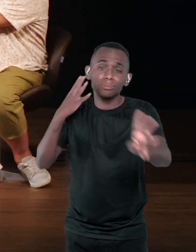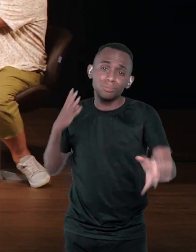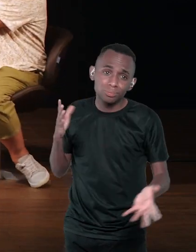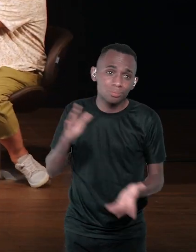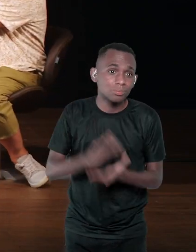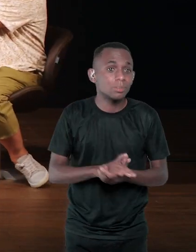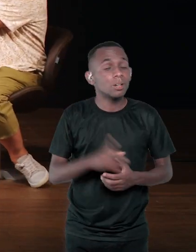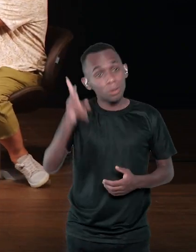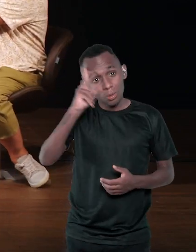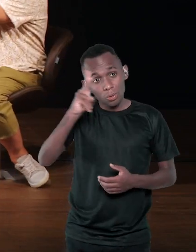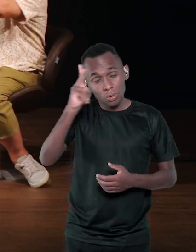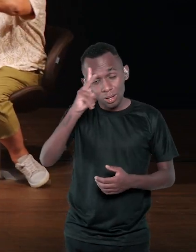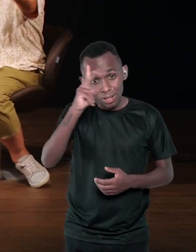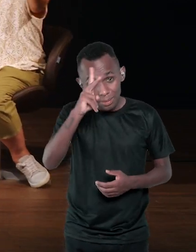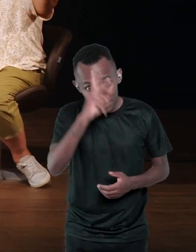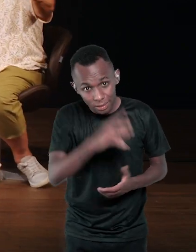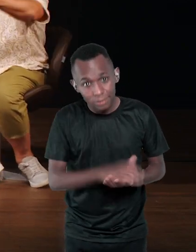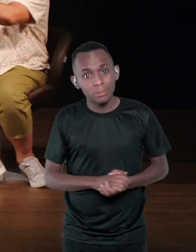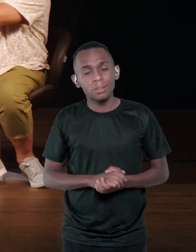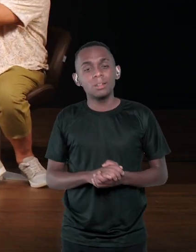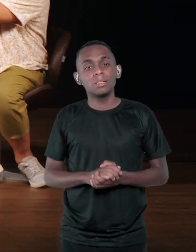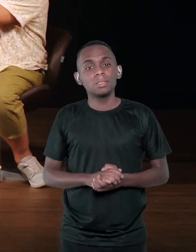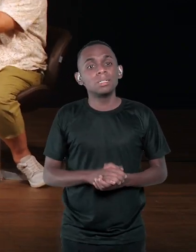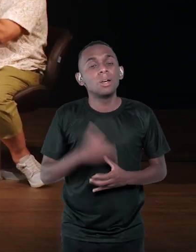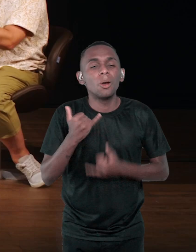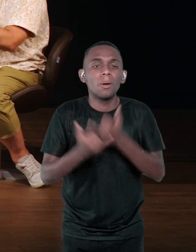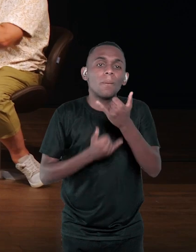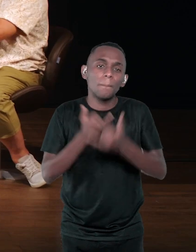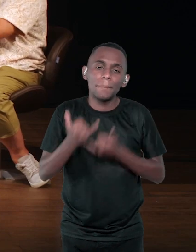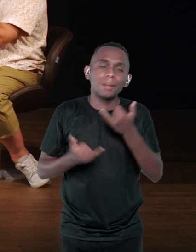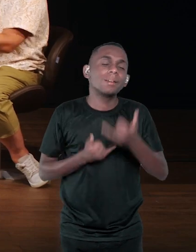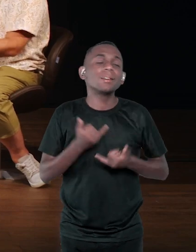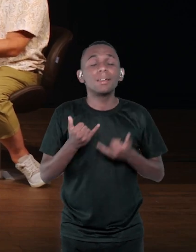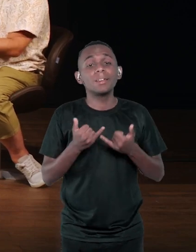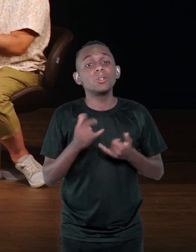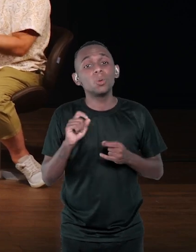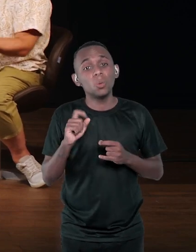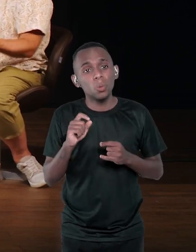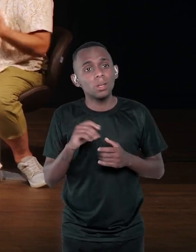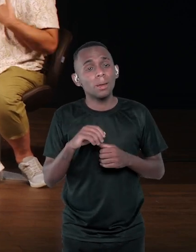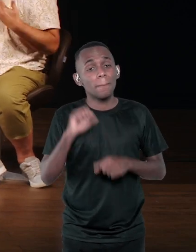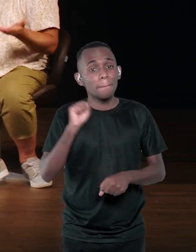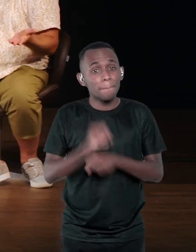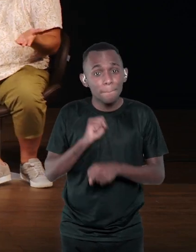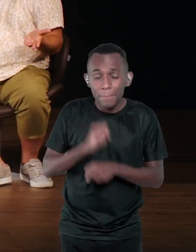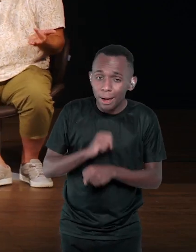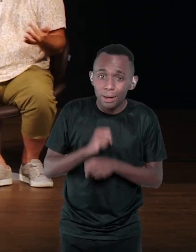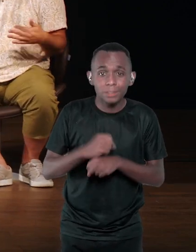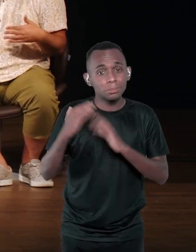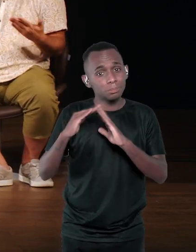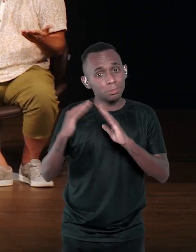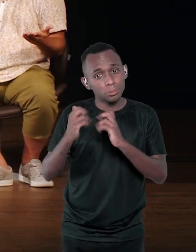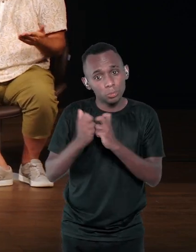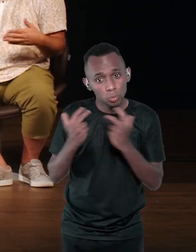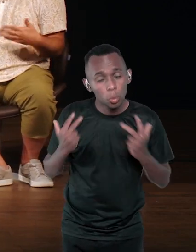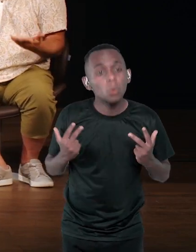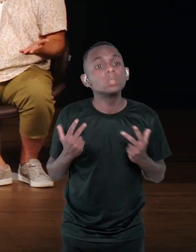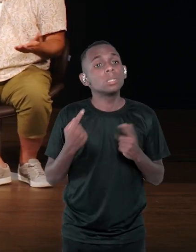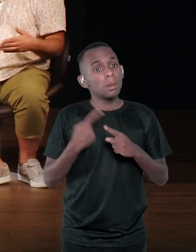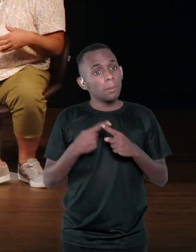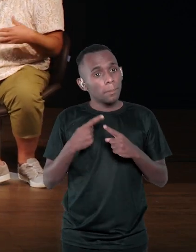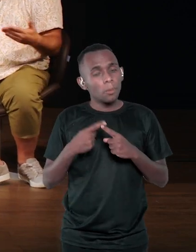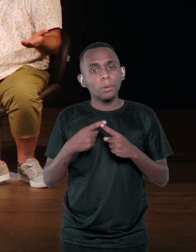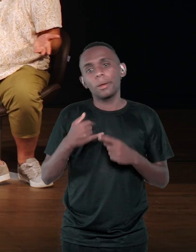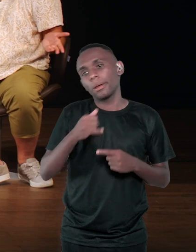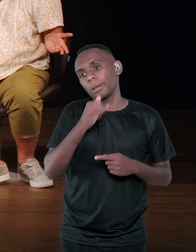Livracultura, até lembrei isso eu brinquei com o Silas, o editor da Folha, para parar de me pedir obituário. Eu acho que uma das consequências de você